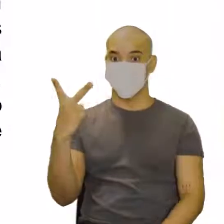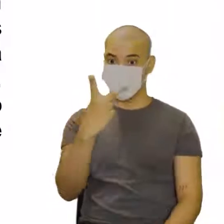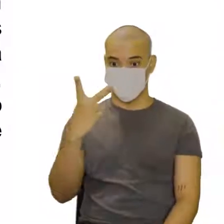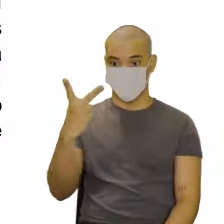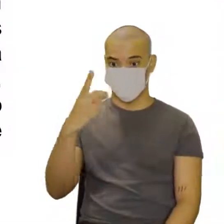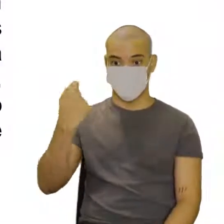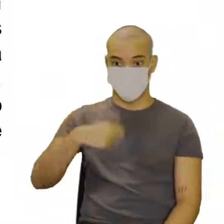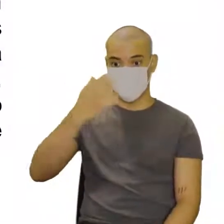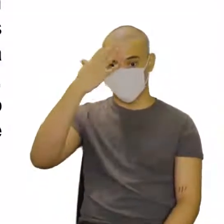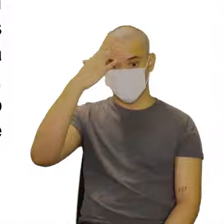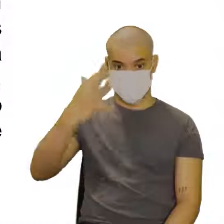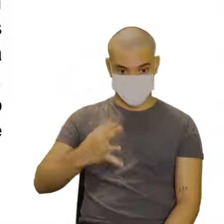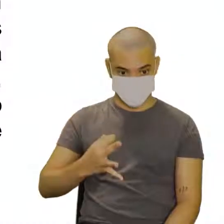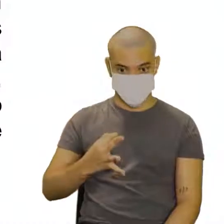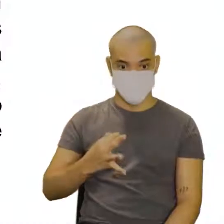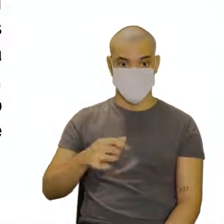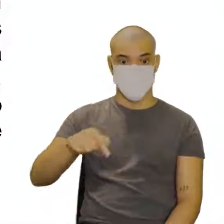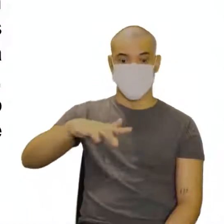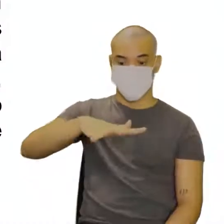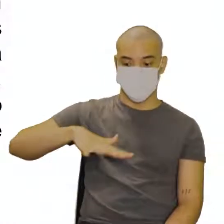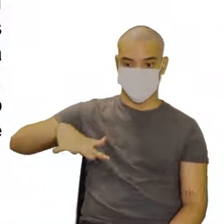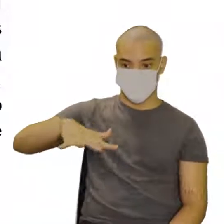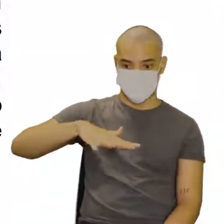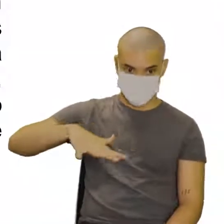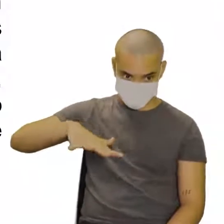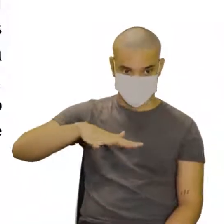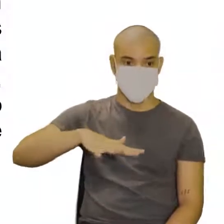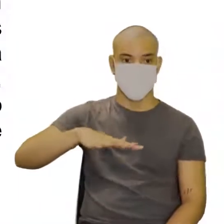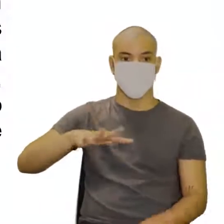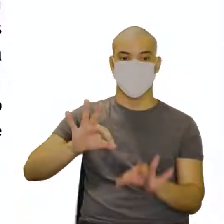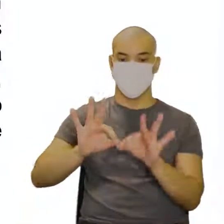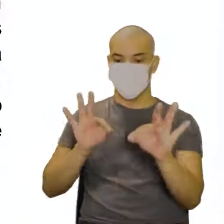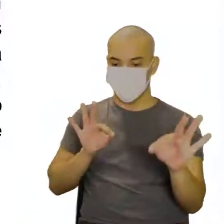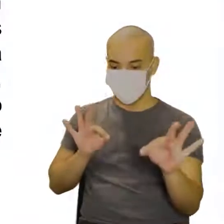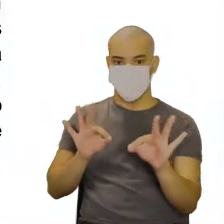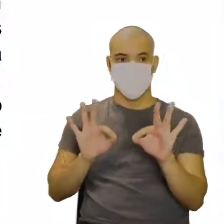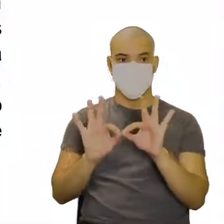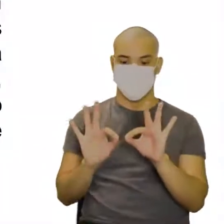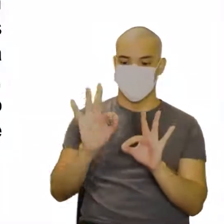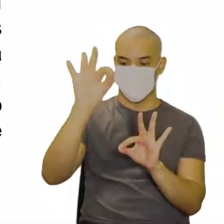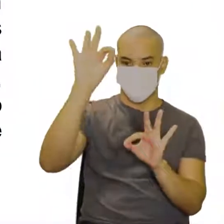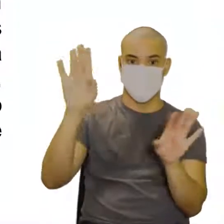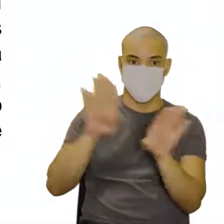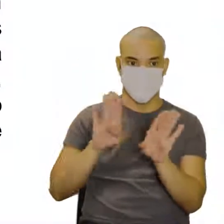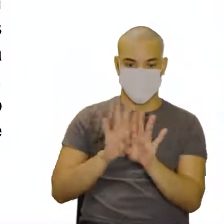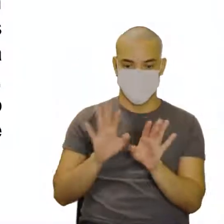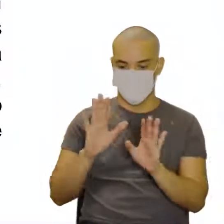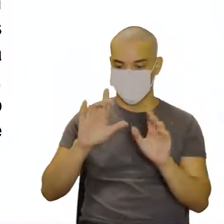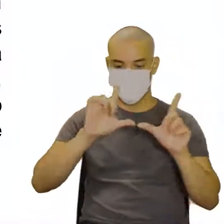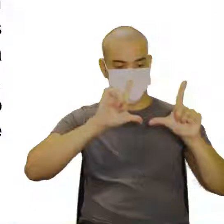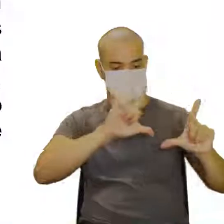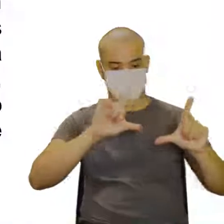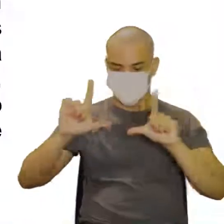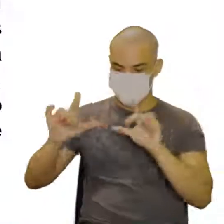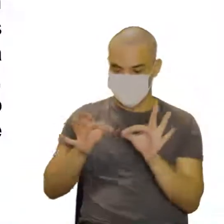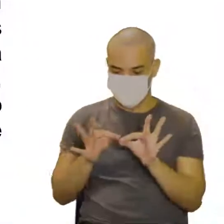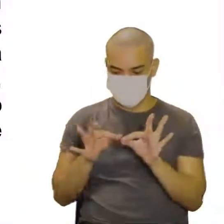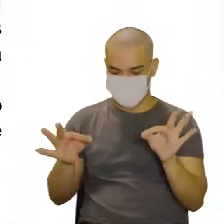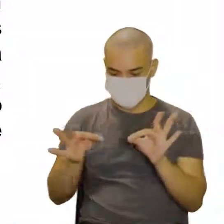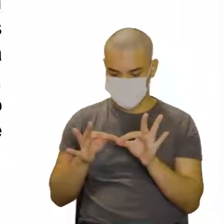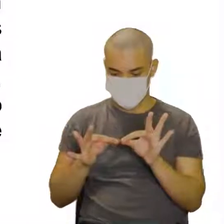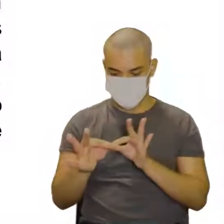que considerar. A área da placa vai influenciar e a distância que separa essas placas também vão influenciar